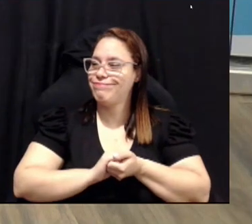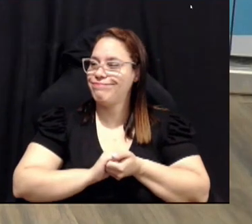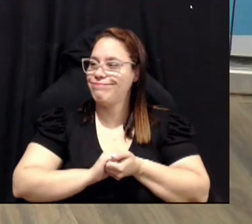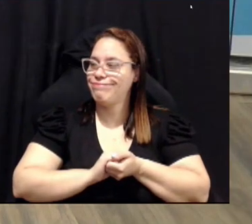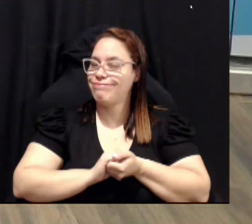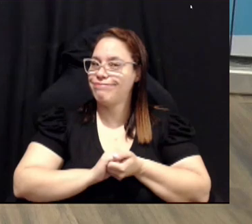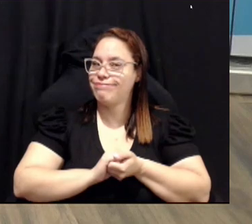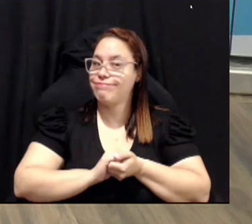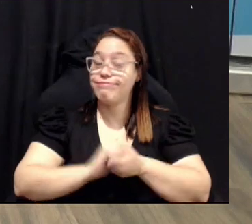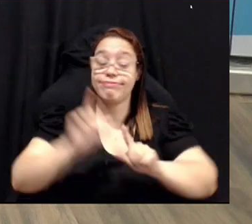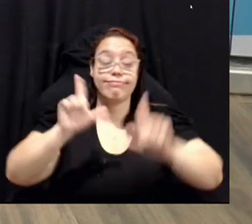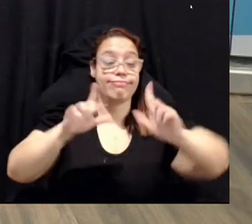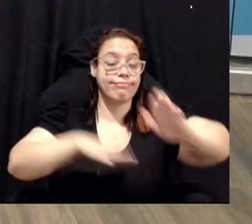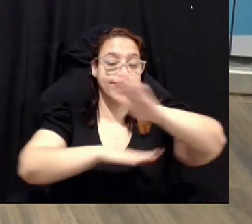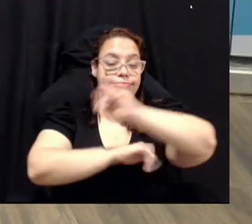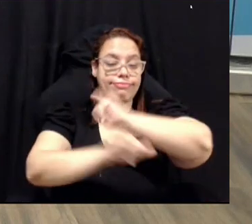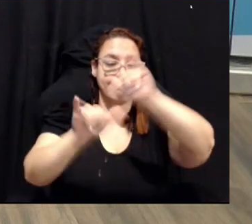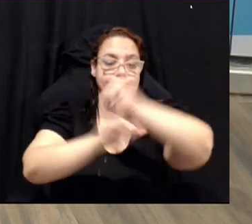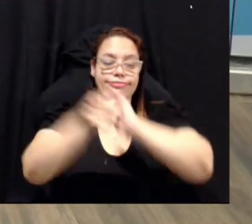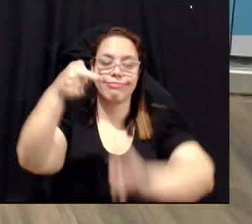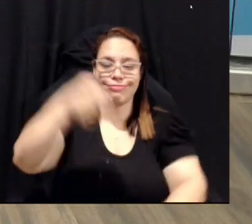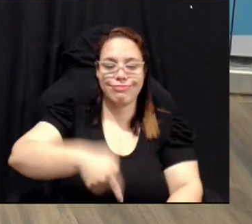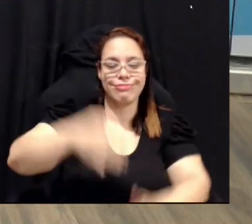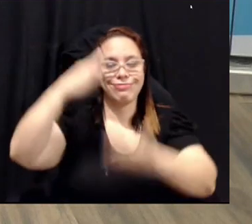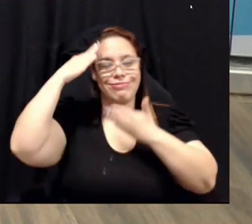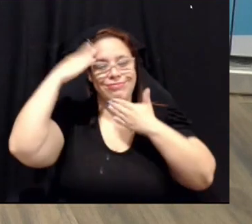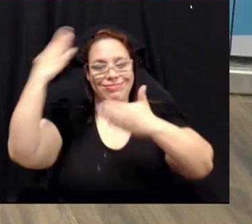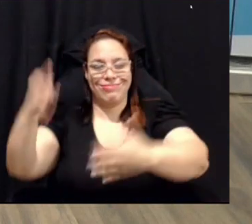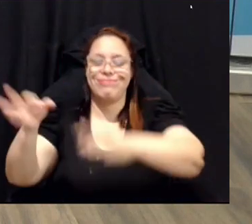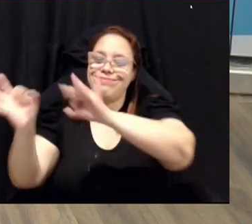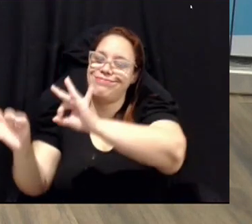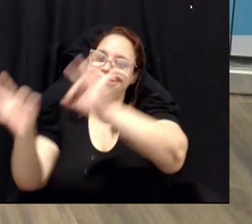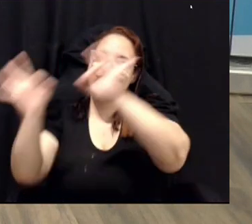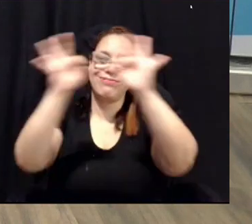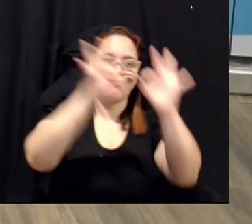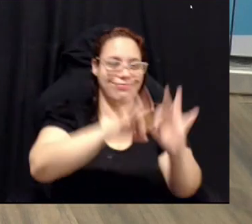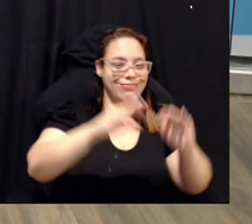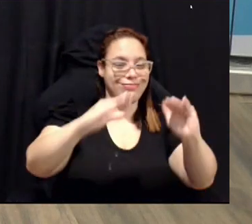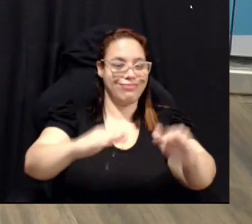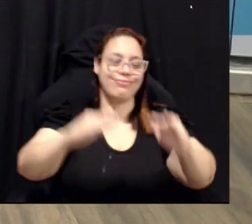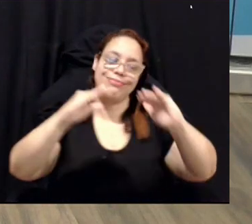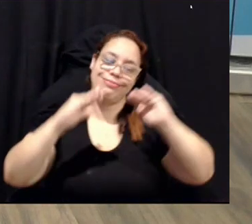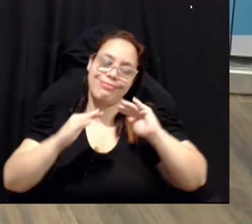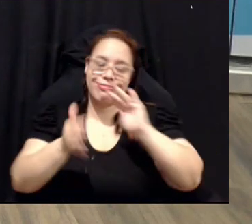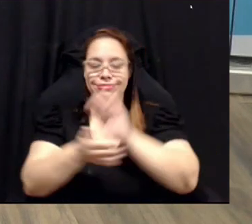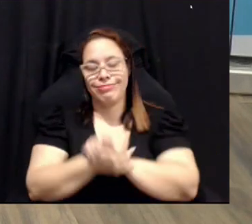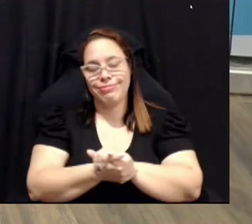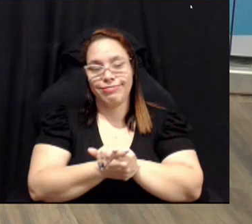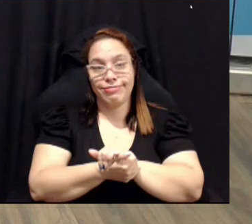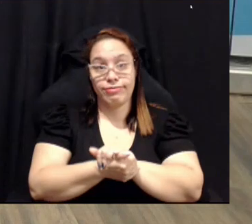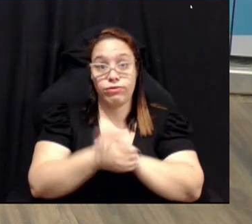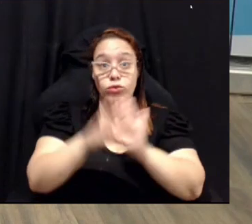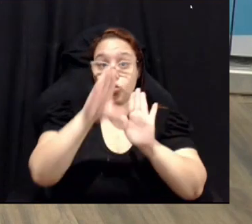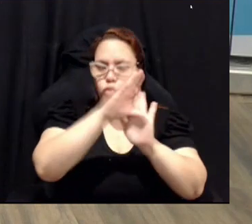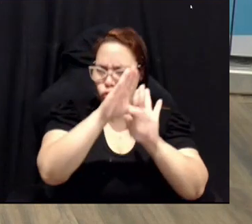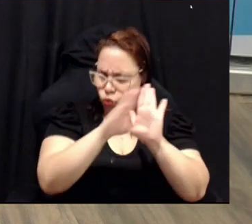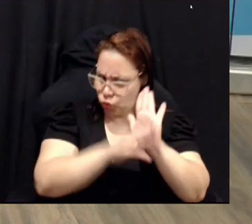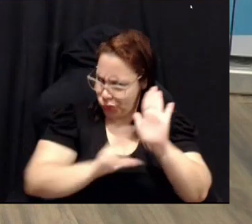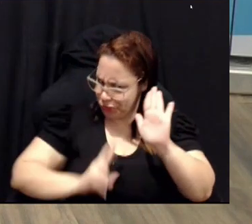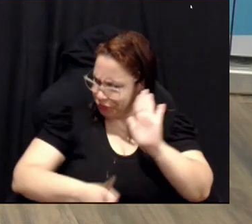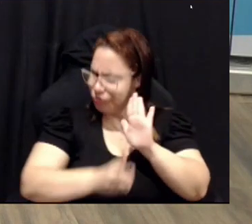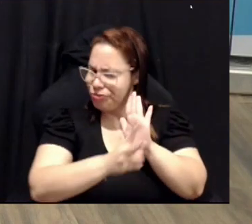O Jornal Câmara Notícia fica por aqui. Muito obrigado pela sua companhia, pela sua audiência. Continue na nossa